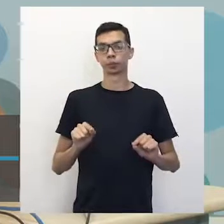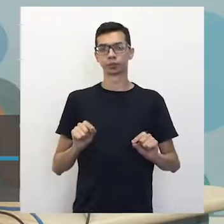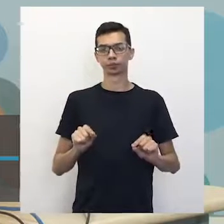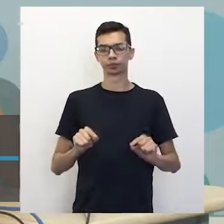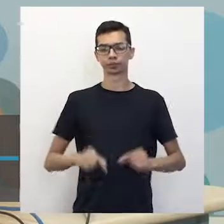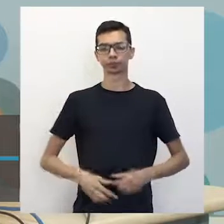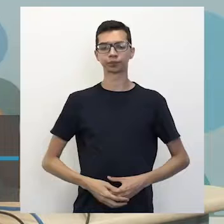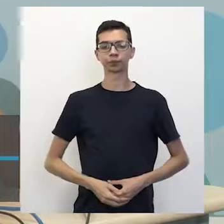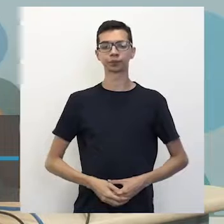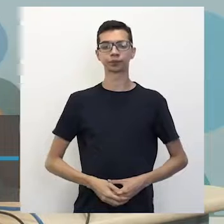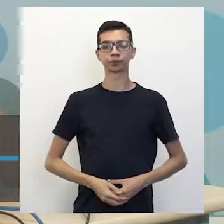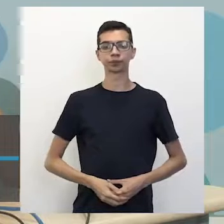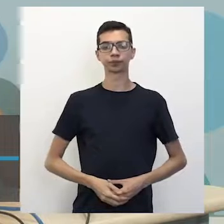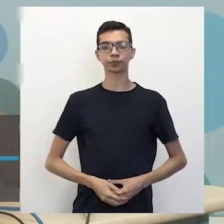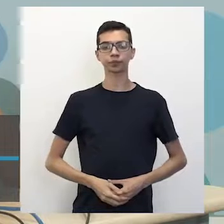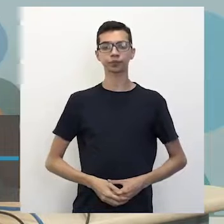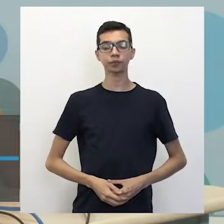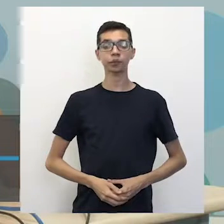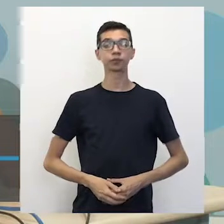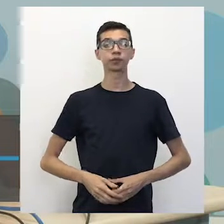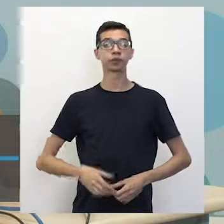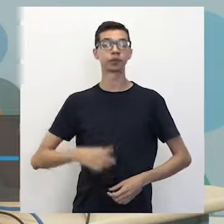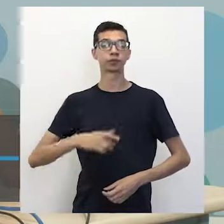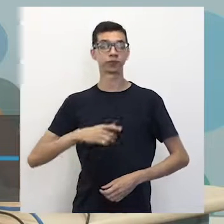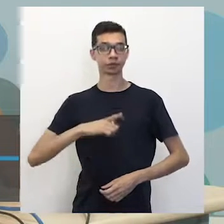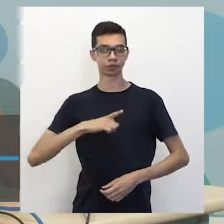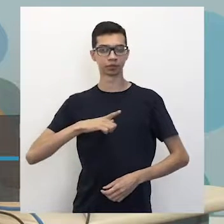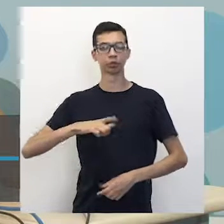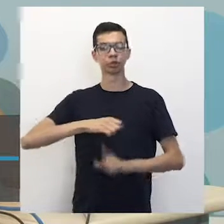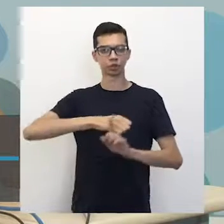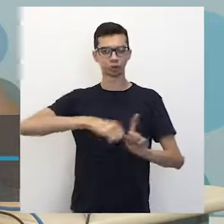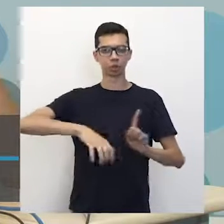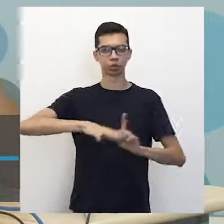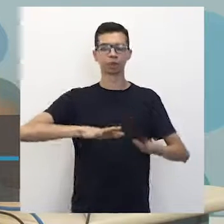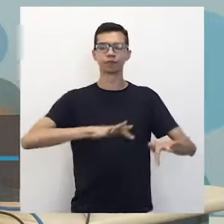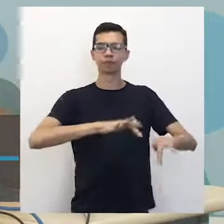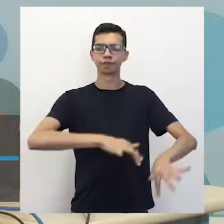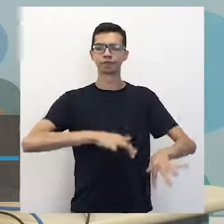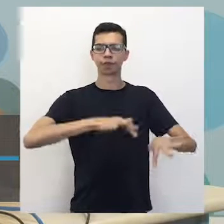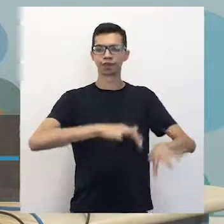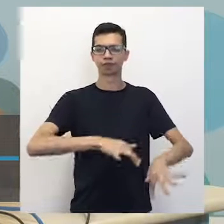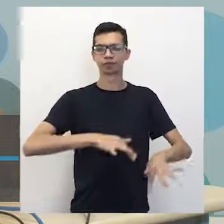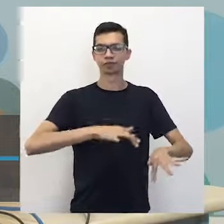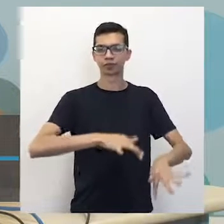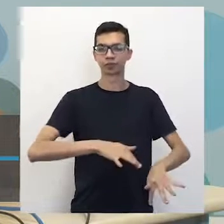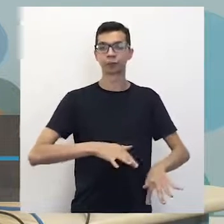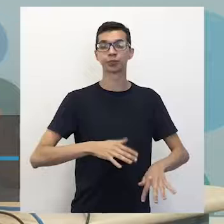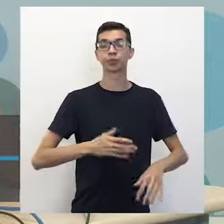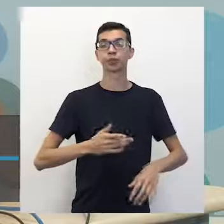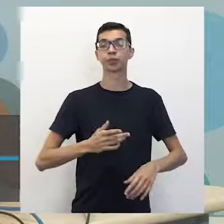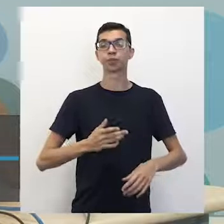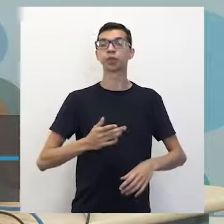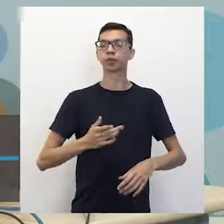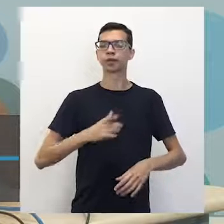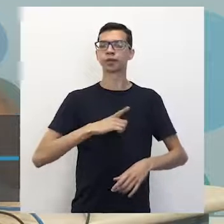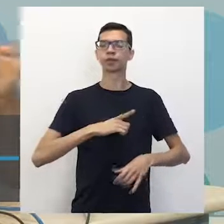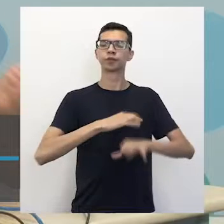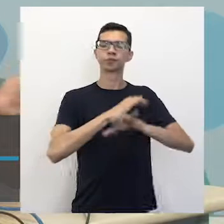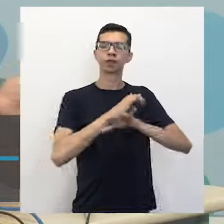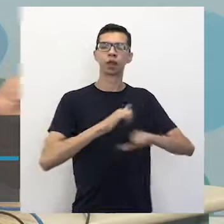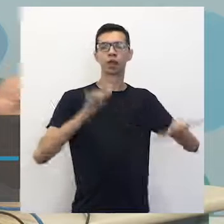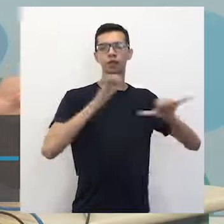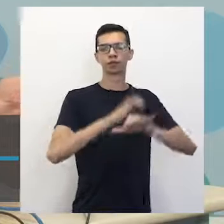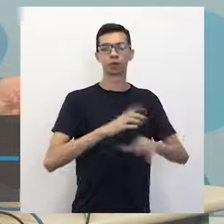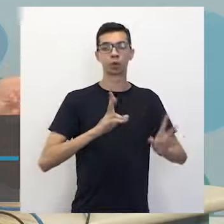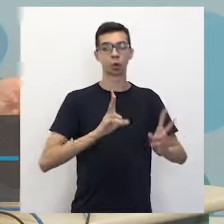vamos dizer assim, para essa sociedade feudal. Existia um discurso que mantinha essa estrutura da sociedade.